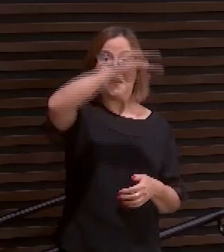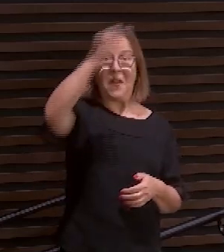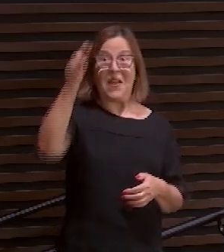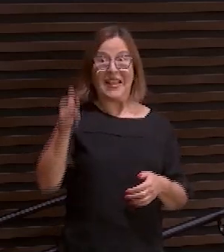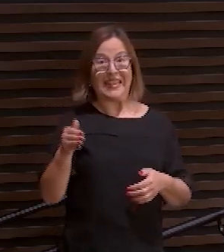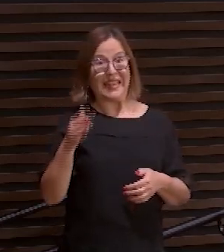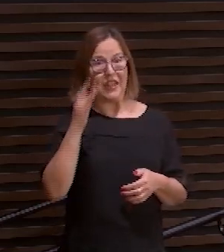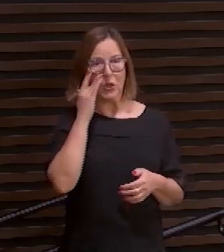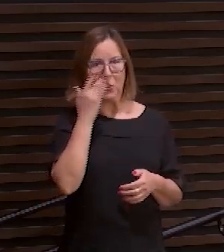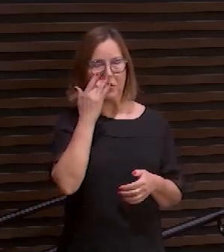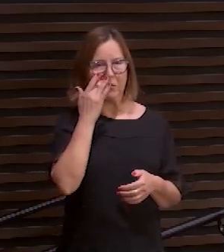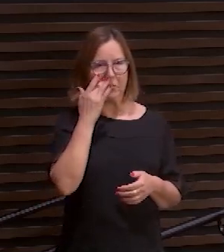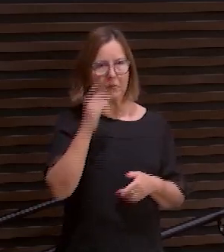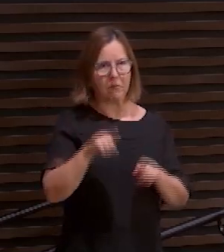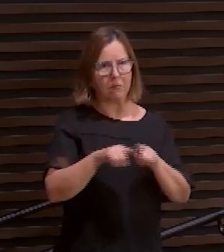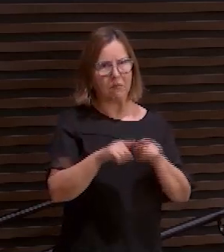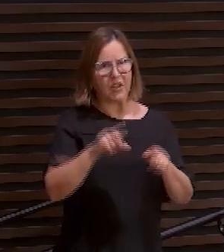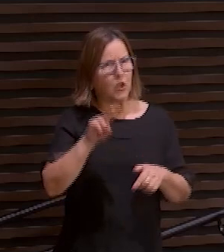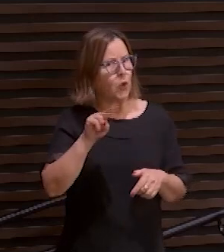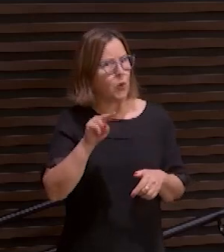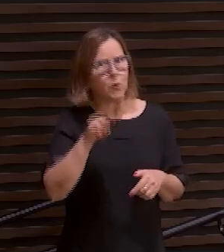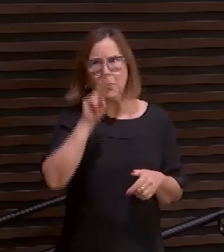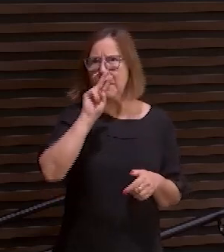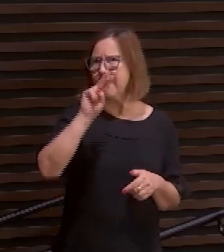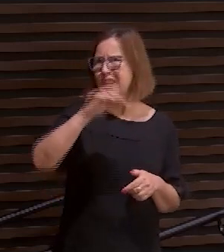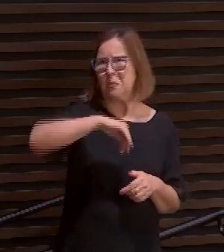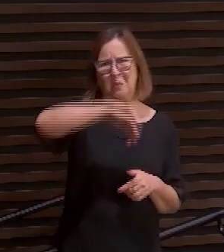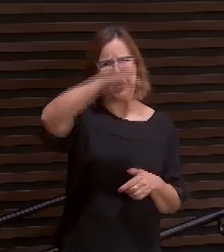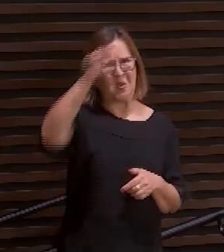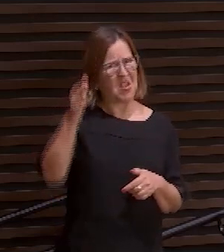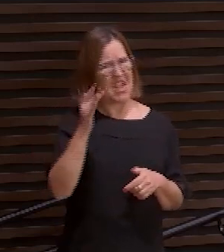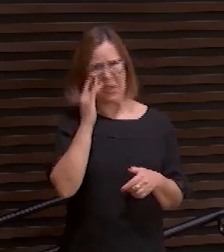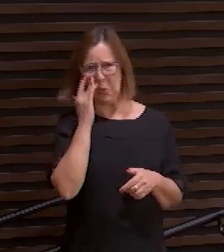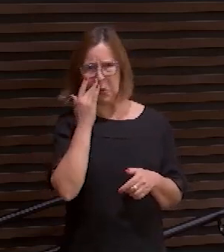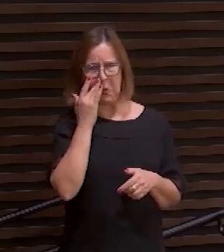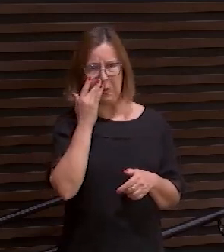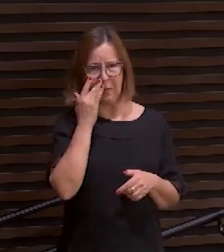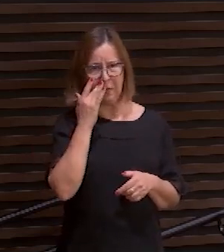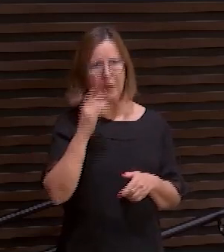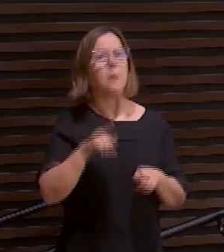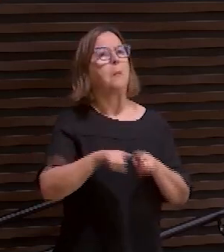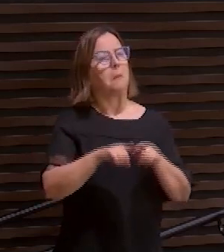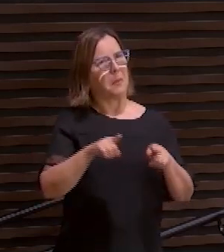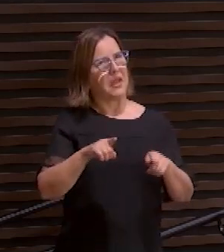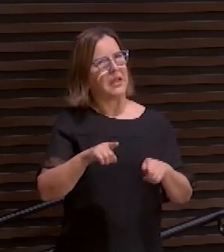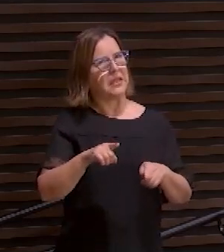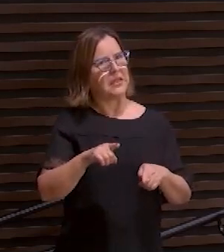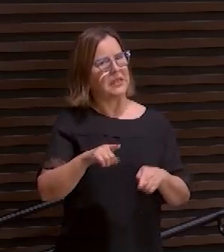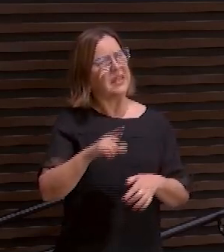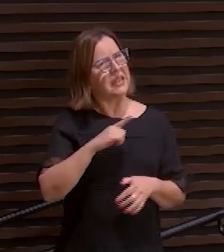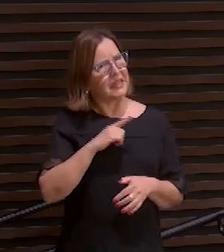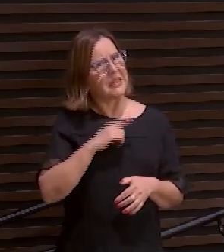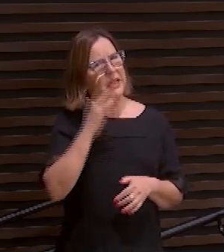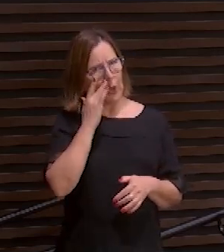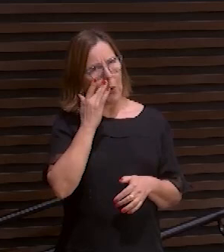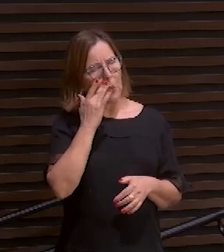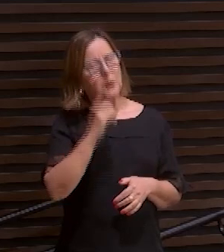mas eu nunca vi uma montanha de ouro. Porém, existe ouro, existe